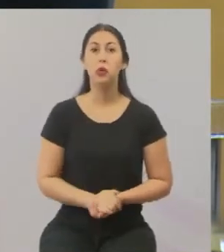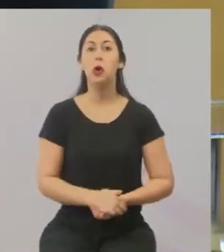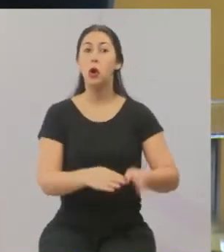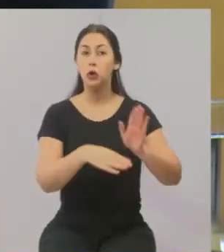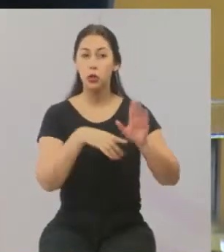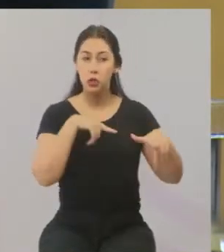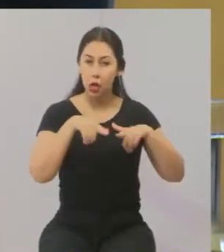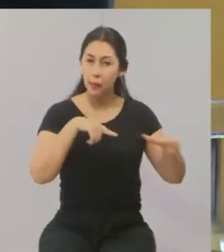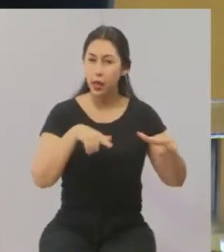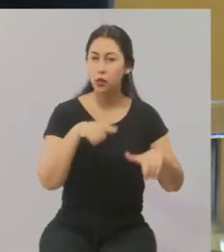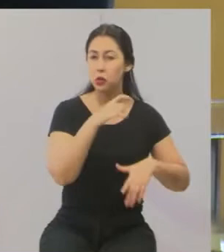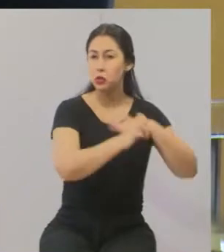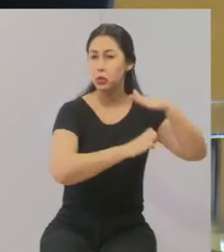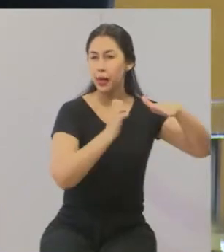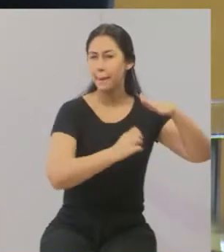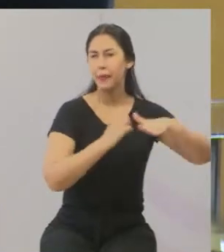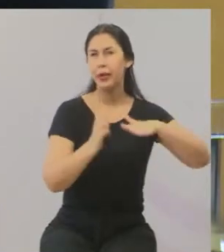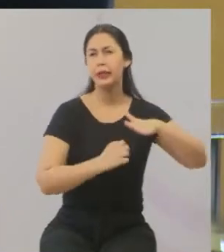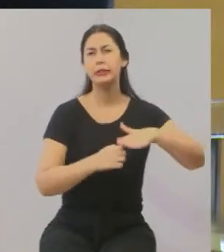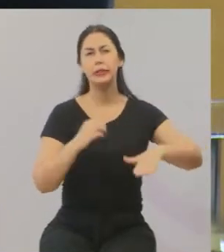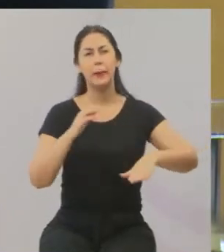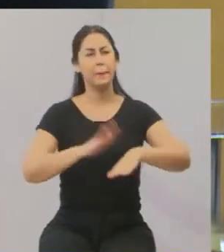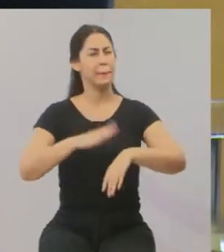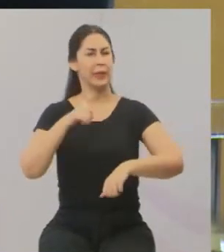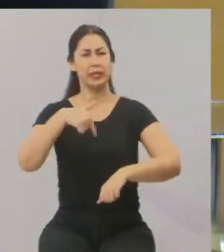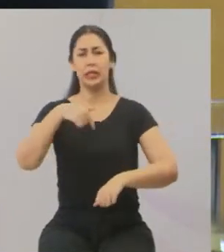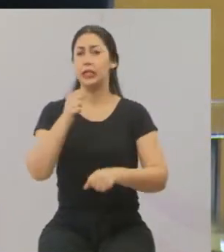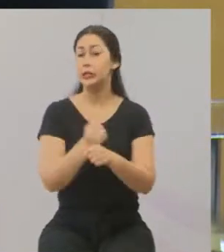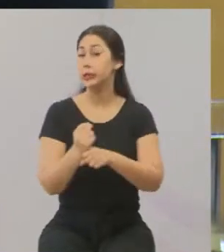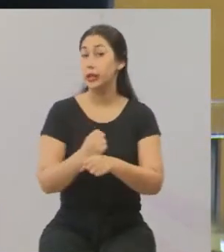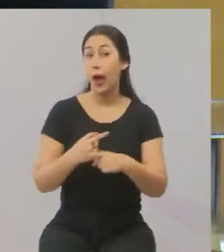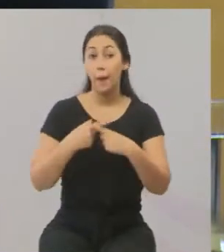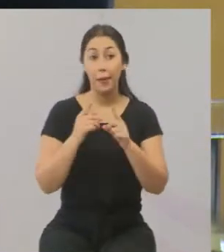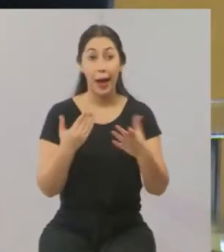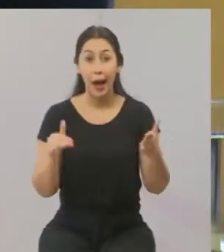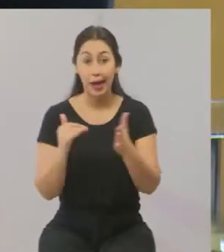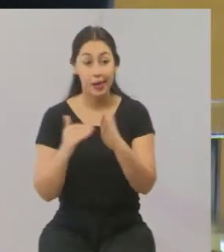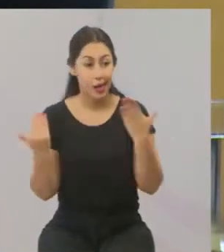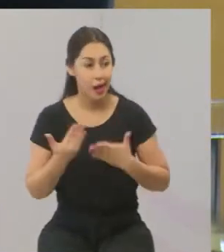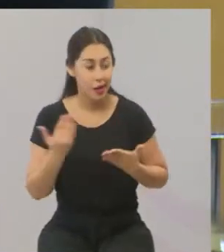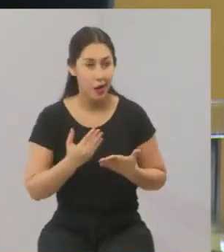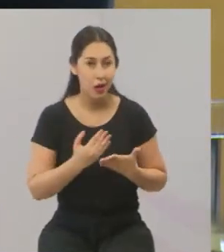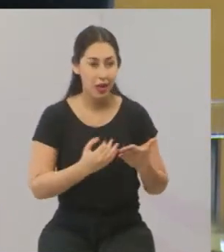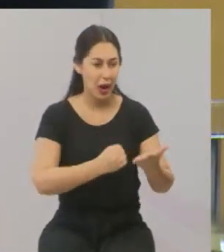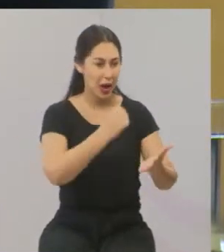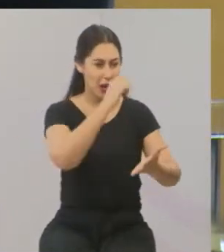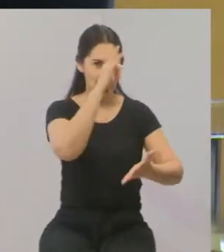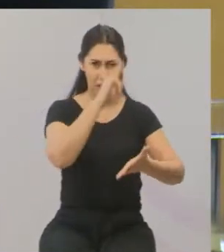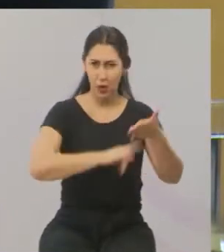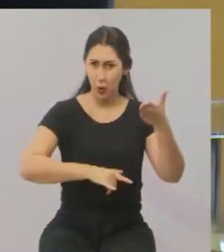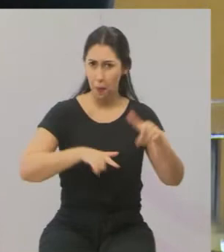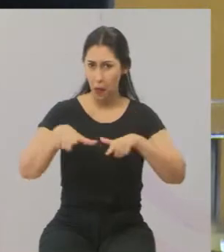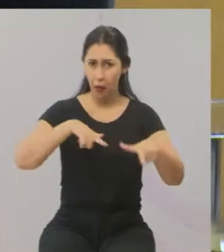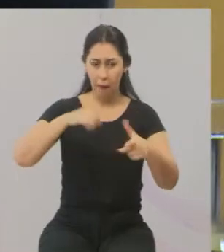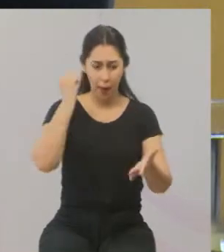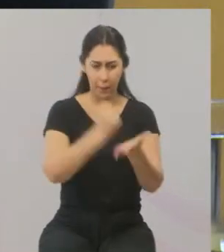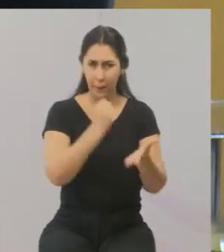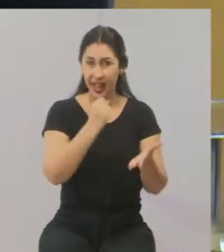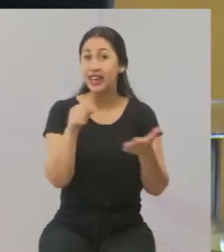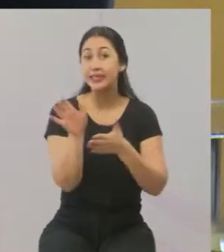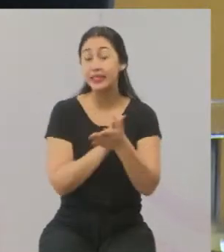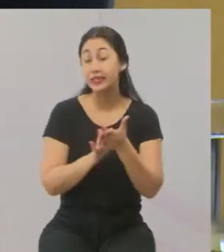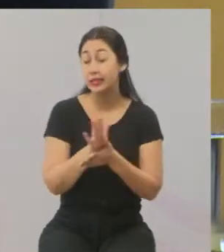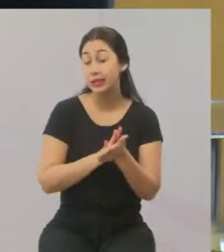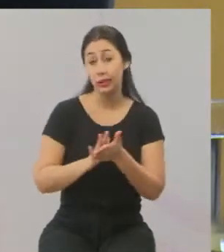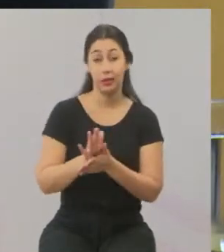referida empresa há mais de 7 anos, até a presente data não teve seu registro em carteira de trabalho e previdência social baixado para as